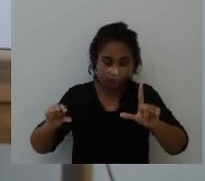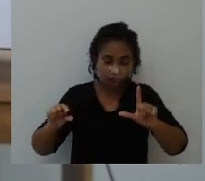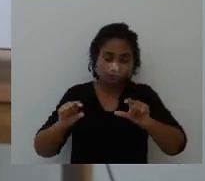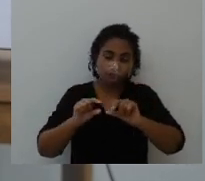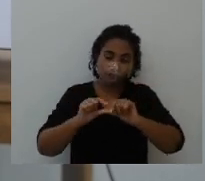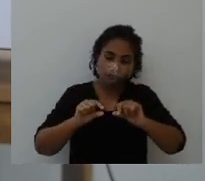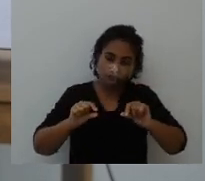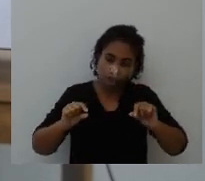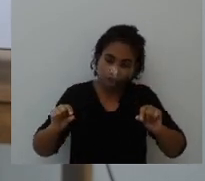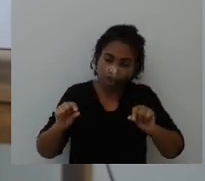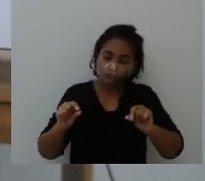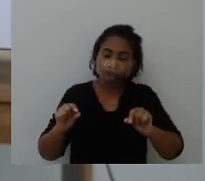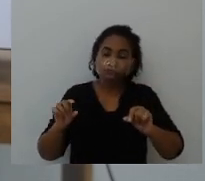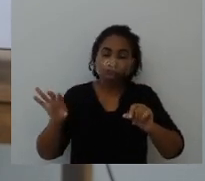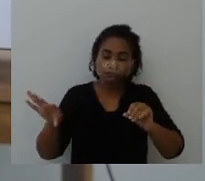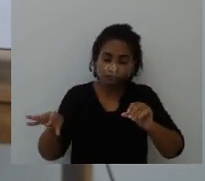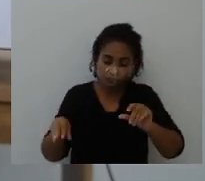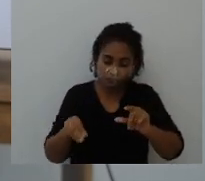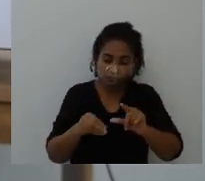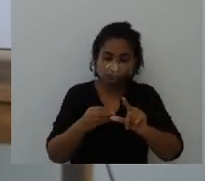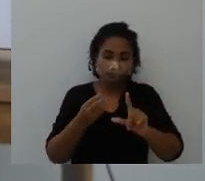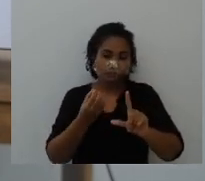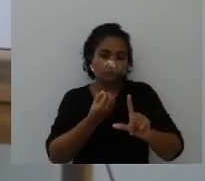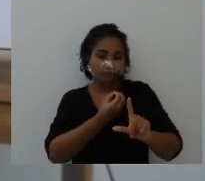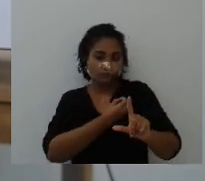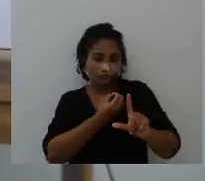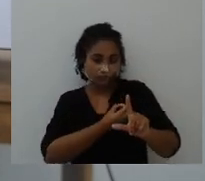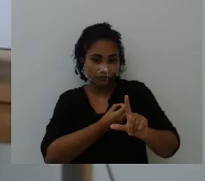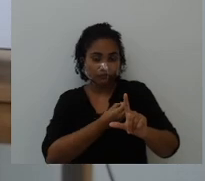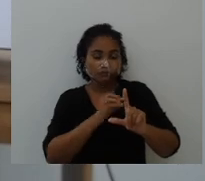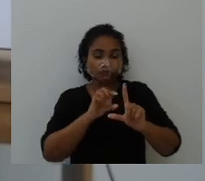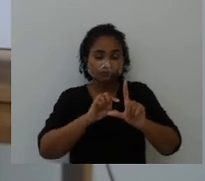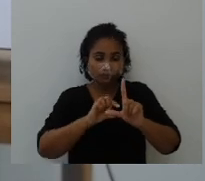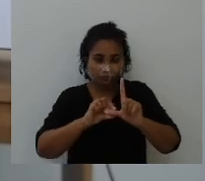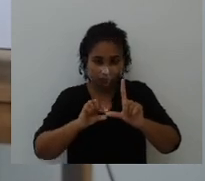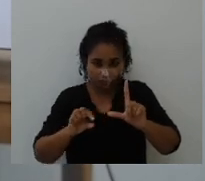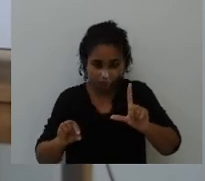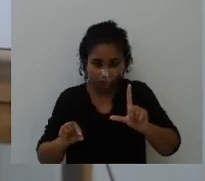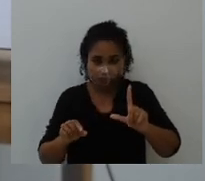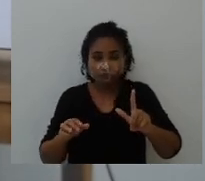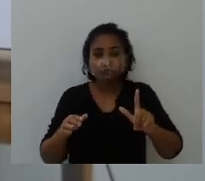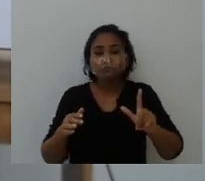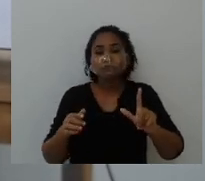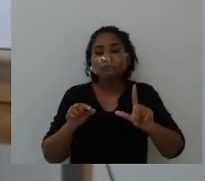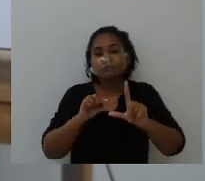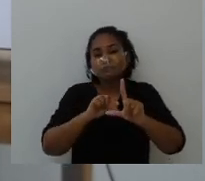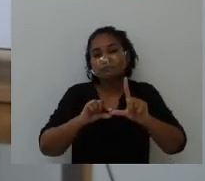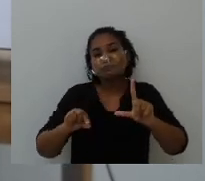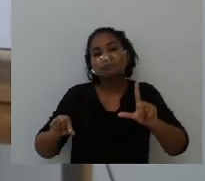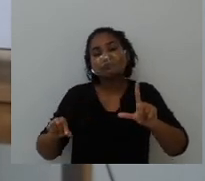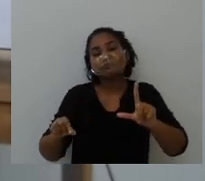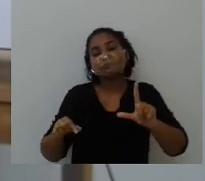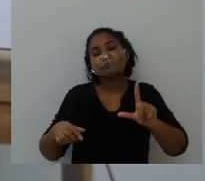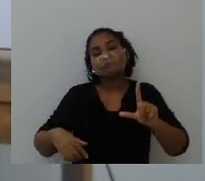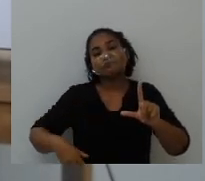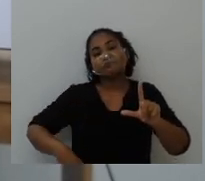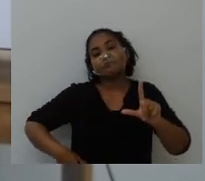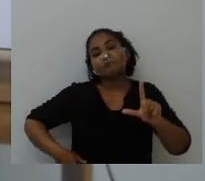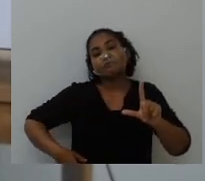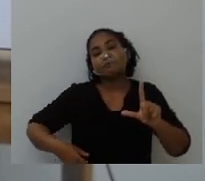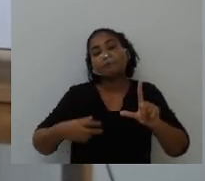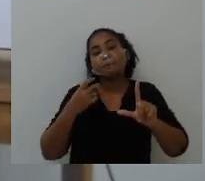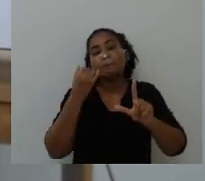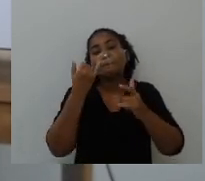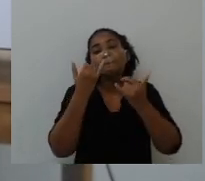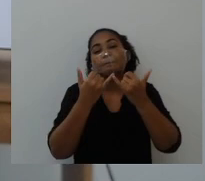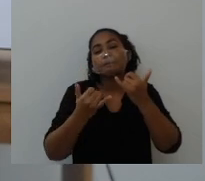essa força, o valor dela, o valor que é fornecido dela, e quem está deitado se coça. Aí,